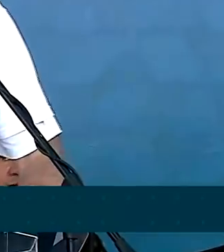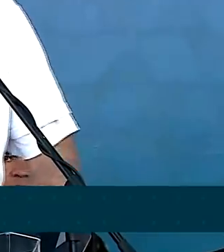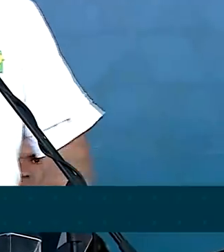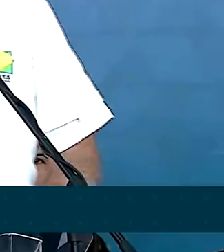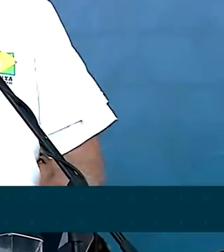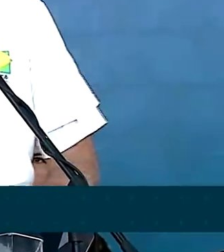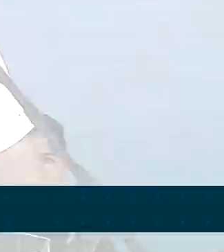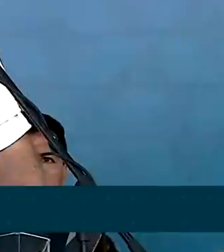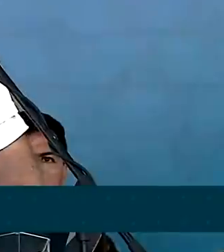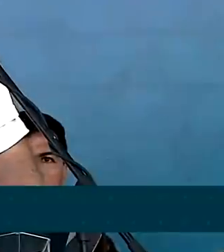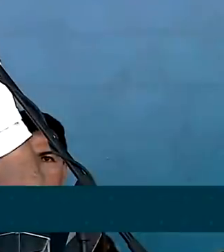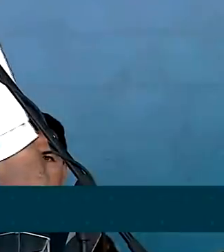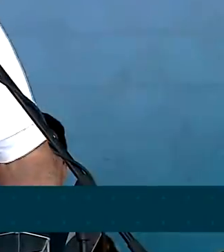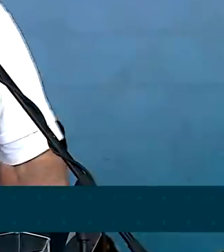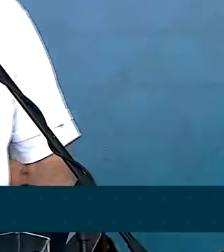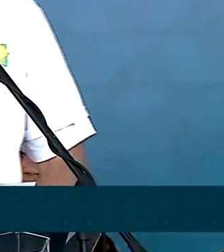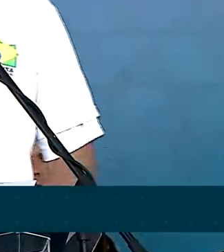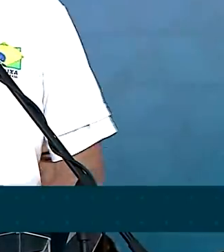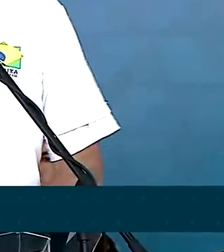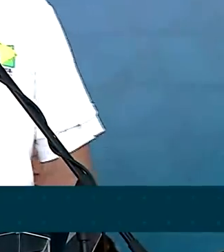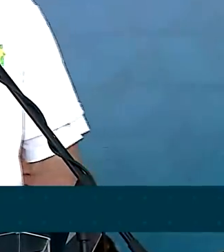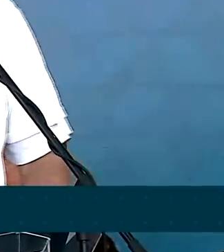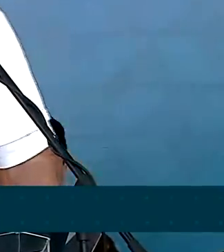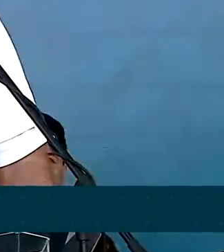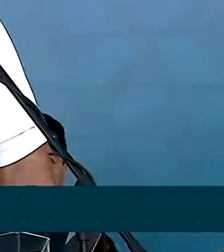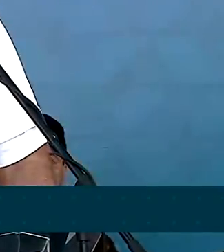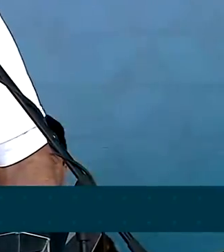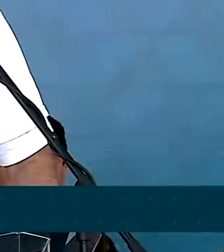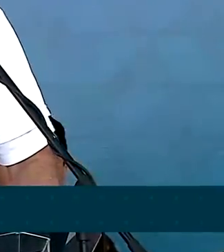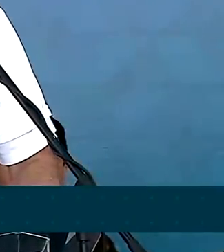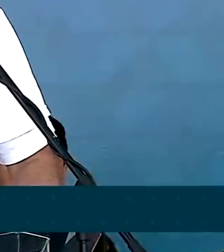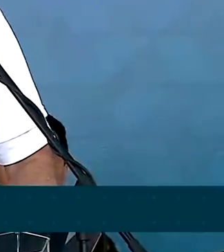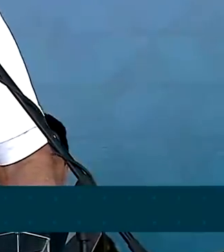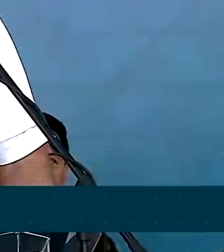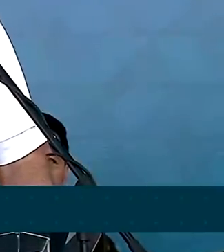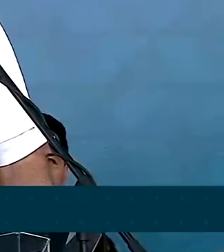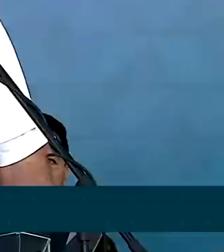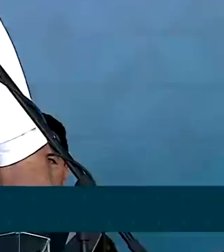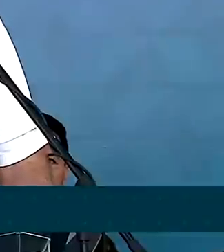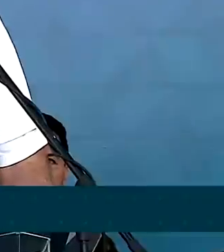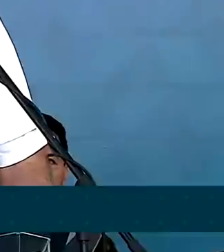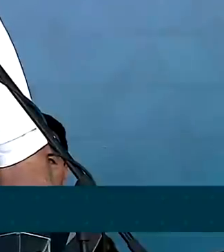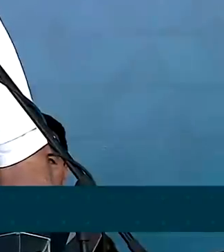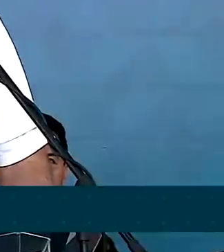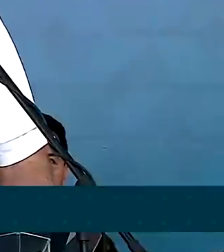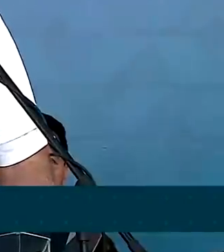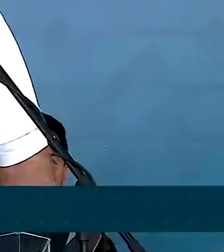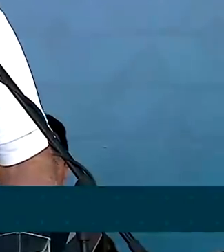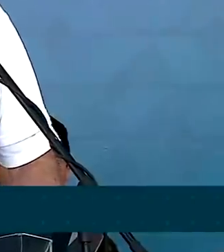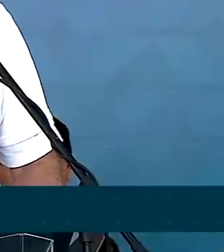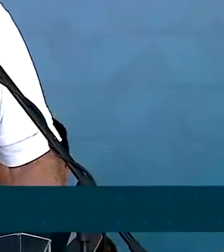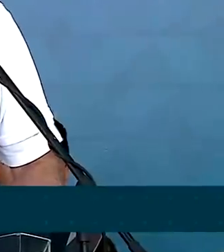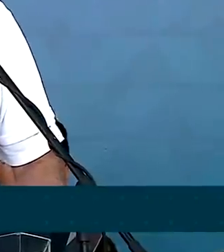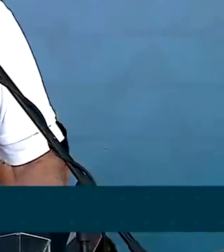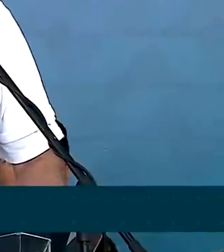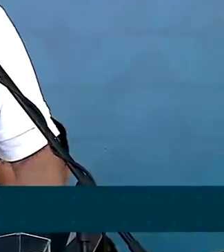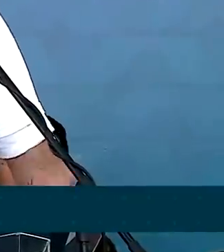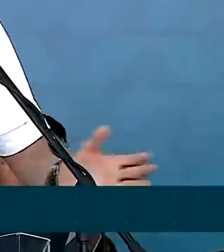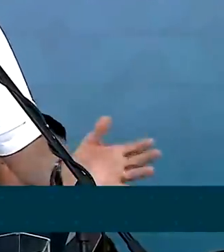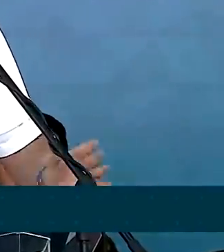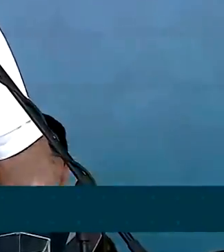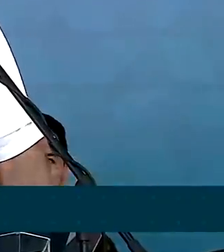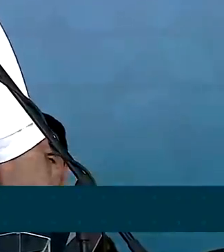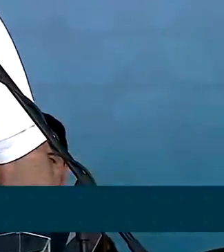mais humildes. Senti a emoção também de realizar o pagamento